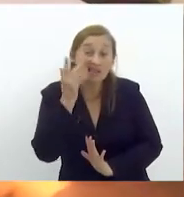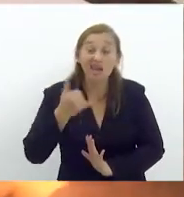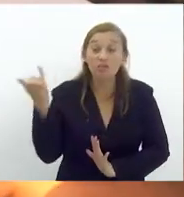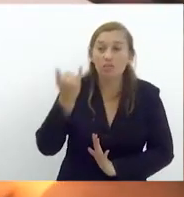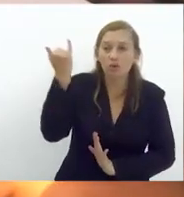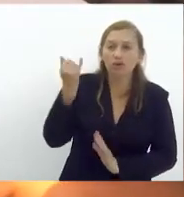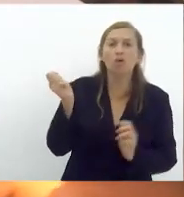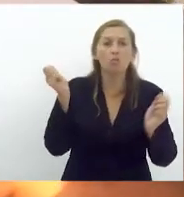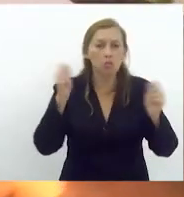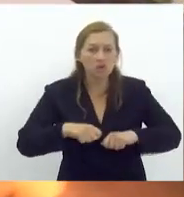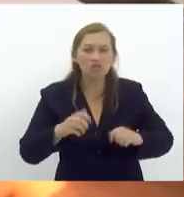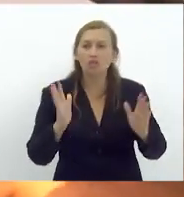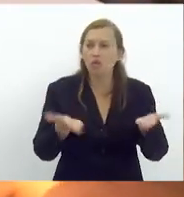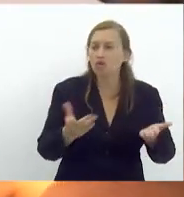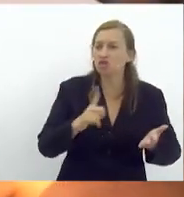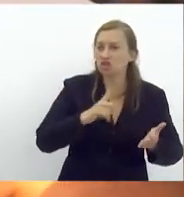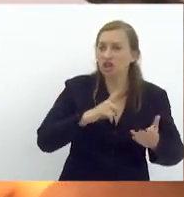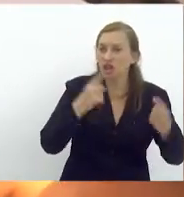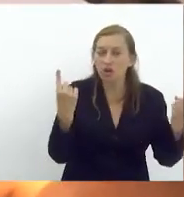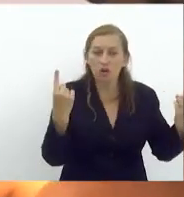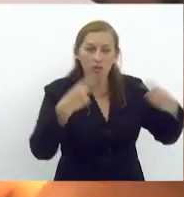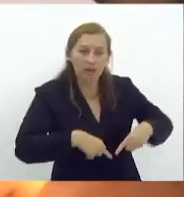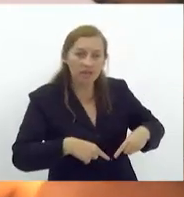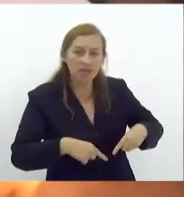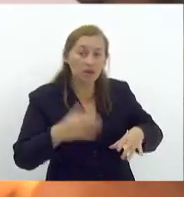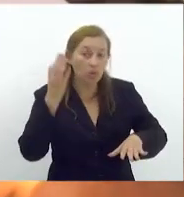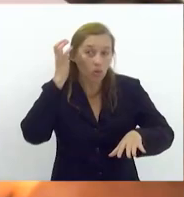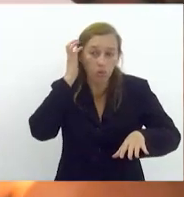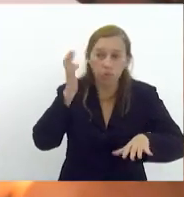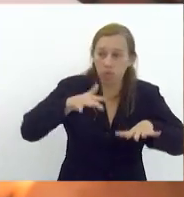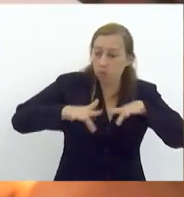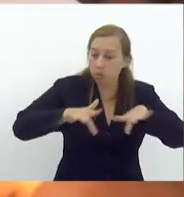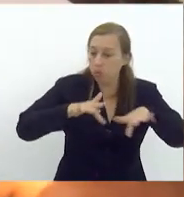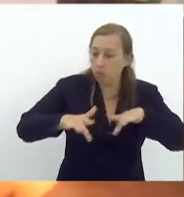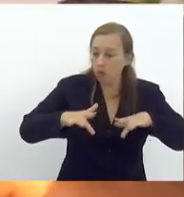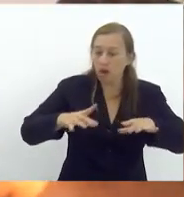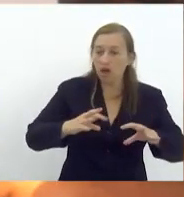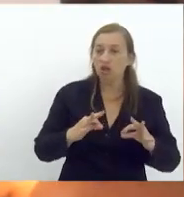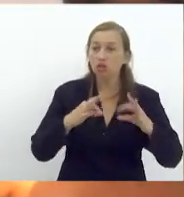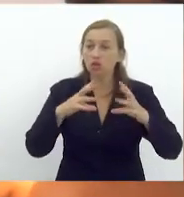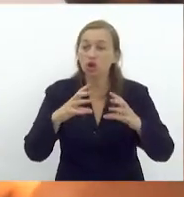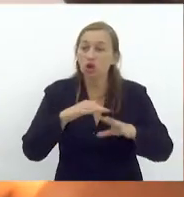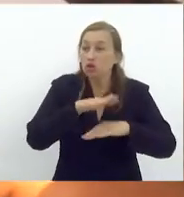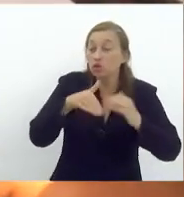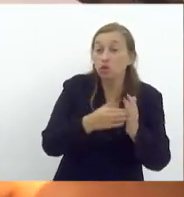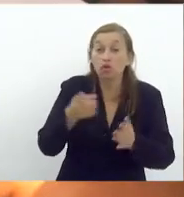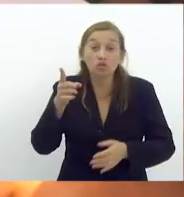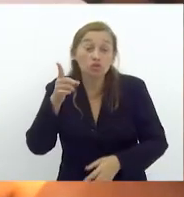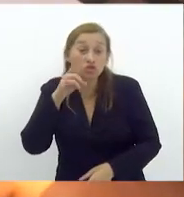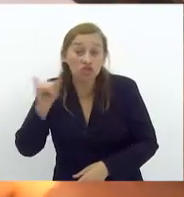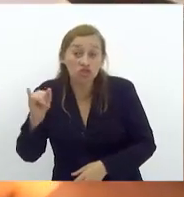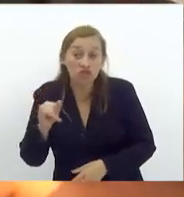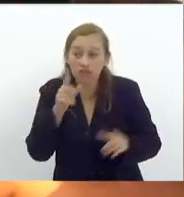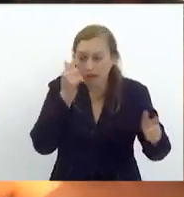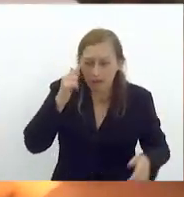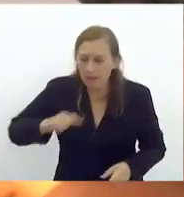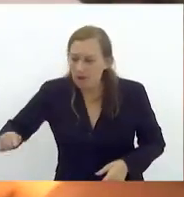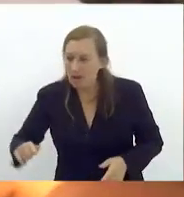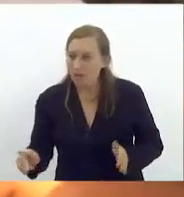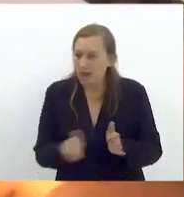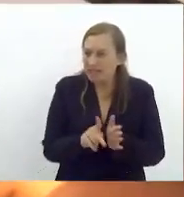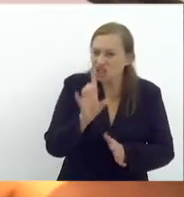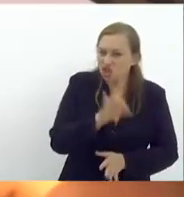é possível hoje tem batalha de Mc todos os dias da semana no Brasil inteiro Isso não é um fenômeno só do Brasil